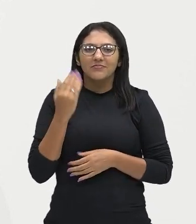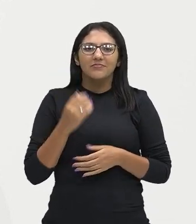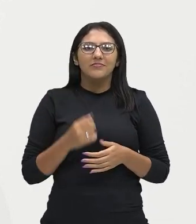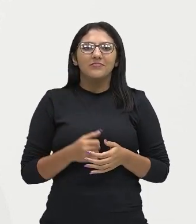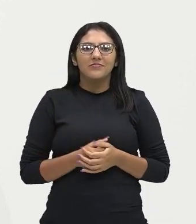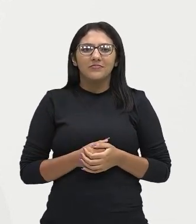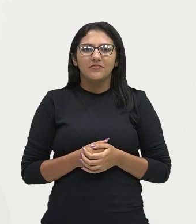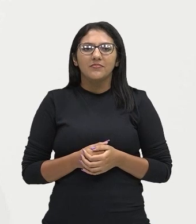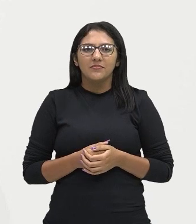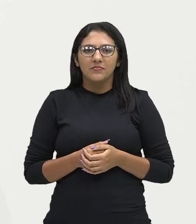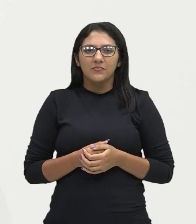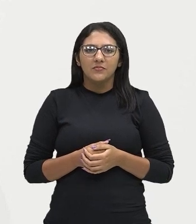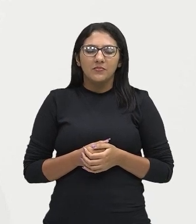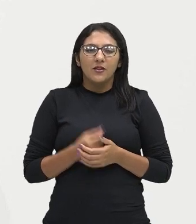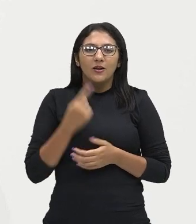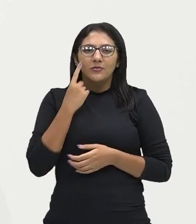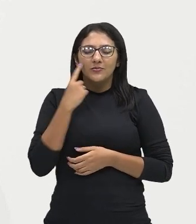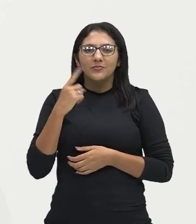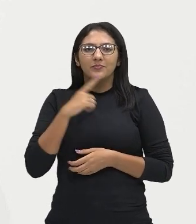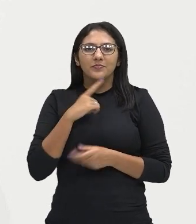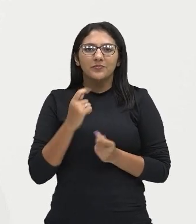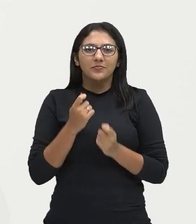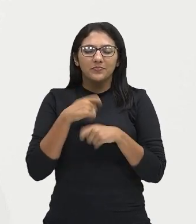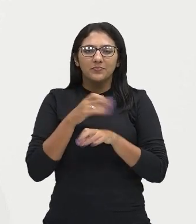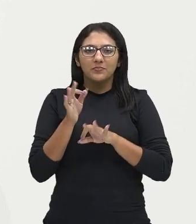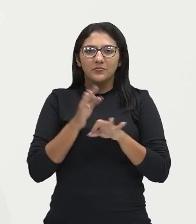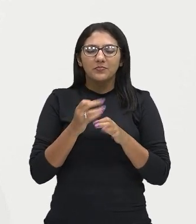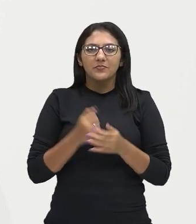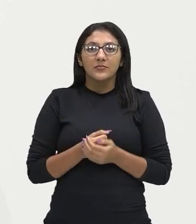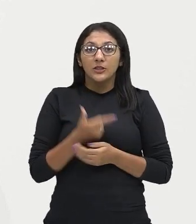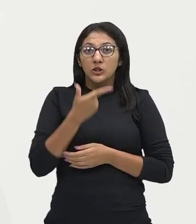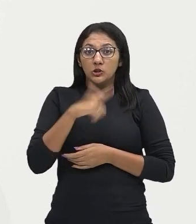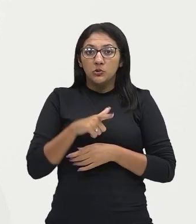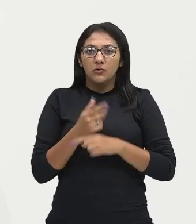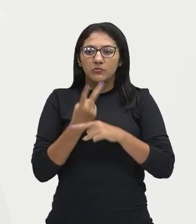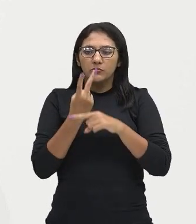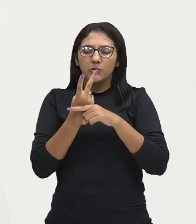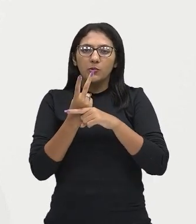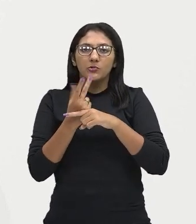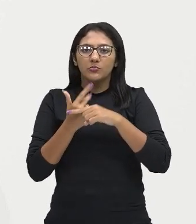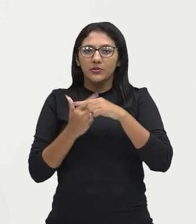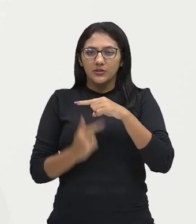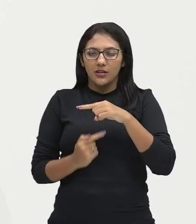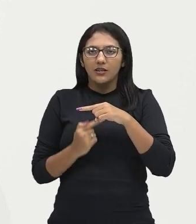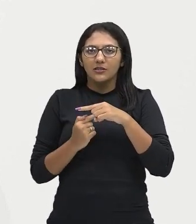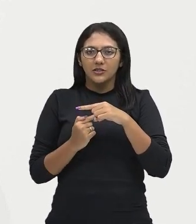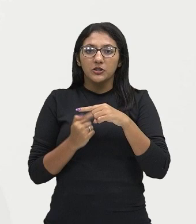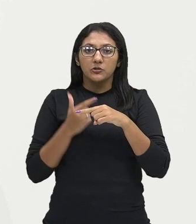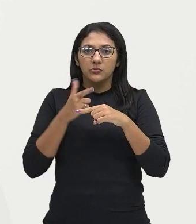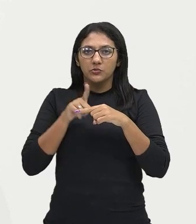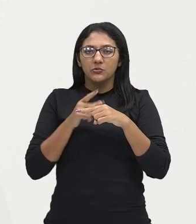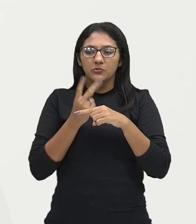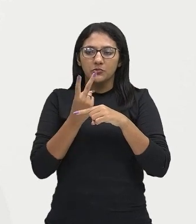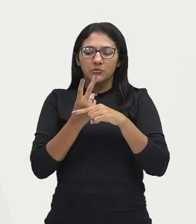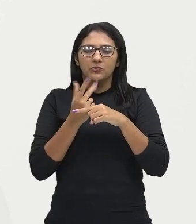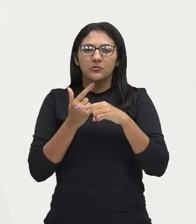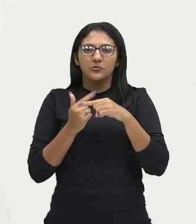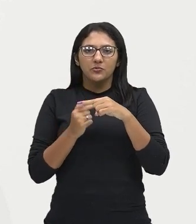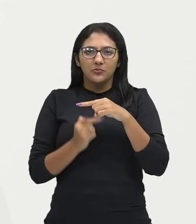essa divisão de fração, você já sabe que repete a primeira. Você vai ter, então, 2